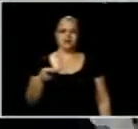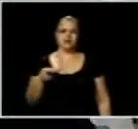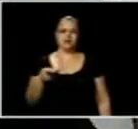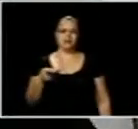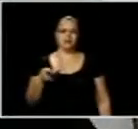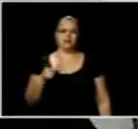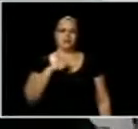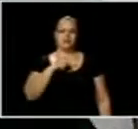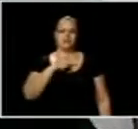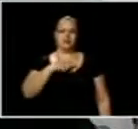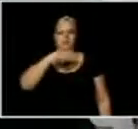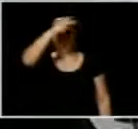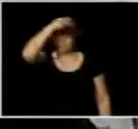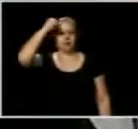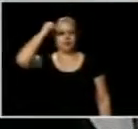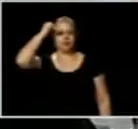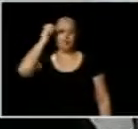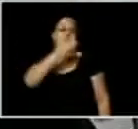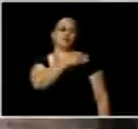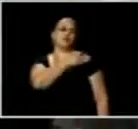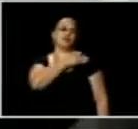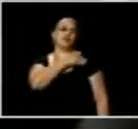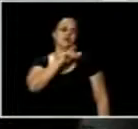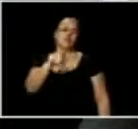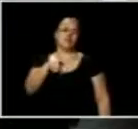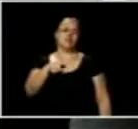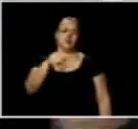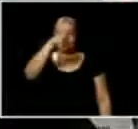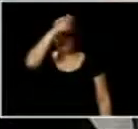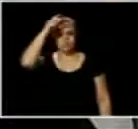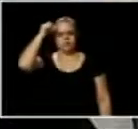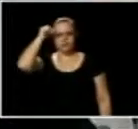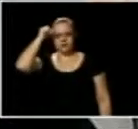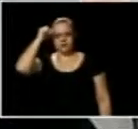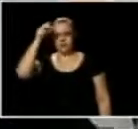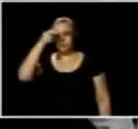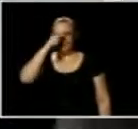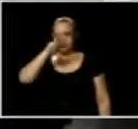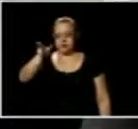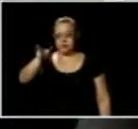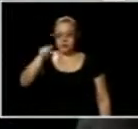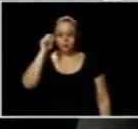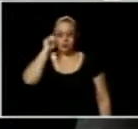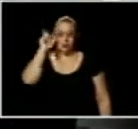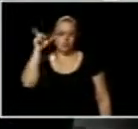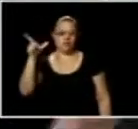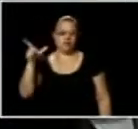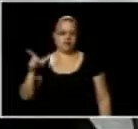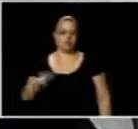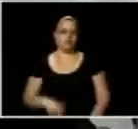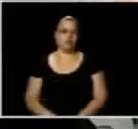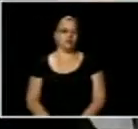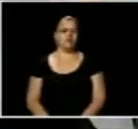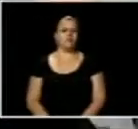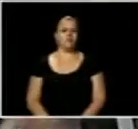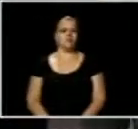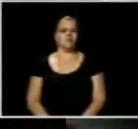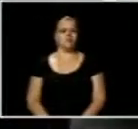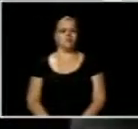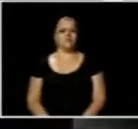que bate no ombro do prefeito: prefeito, está tudo bem, está tudo mil maravilhas, está tudo fluindo